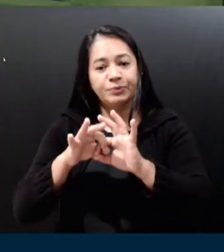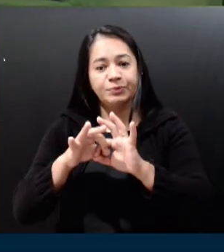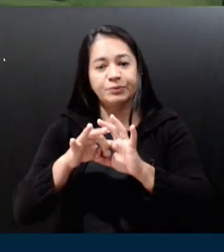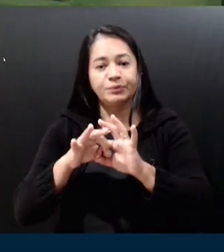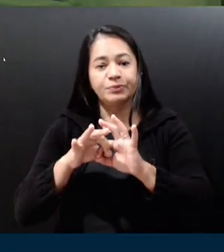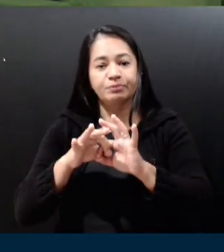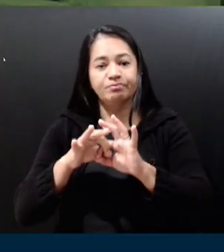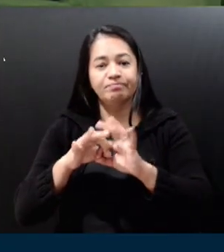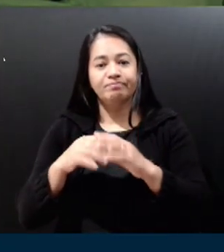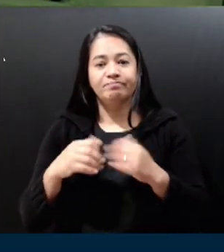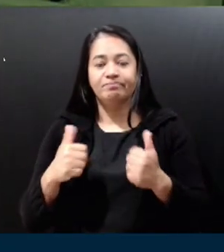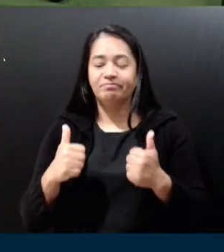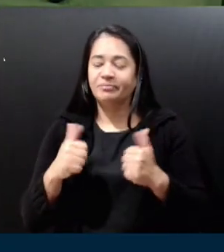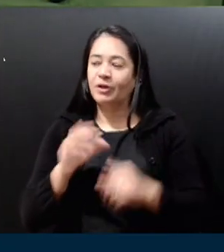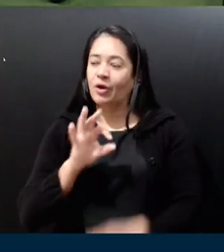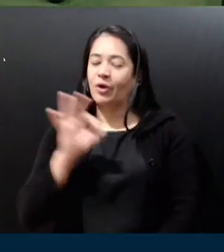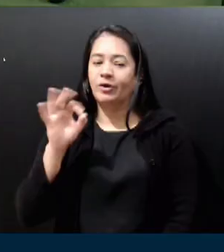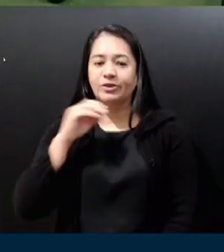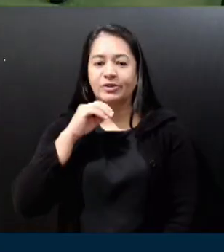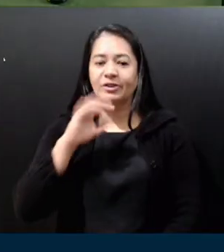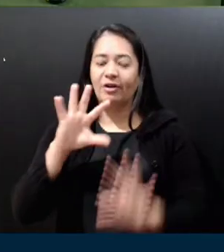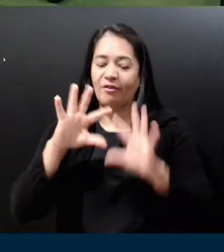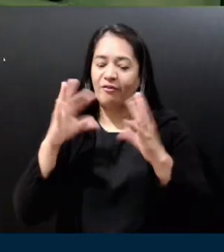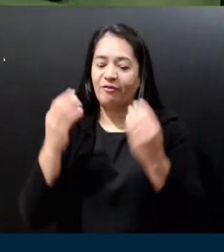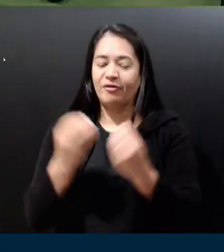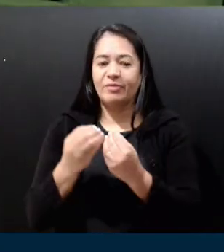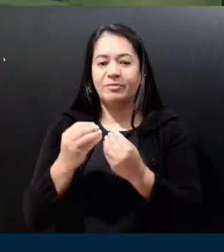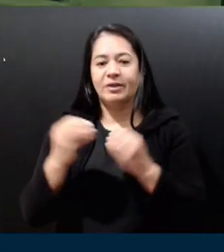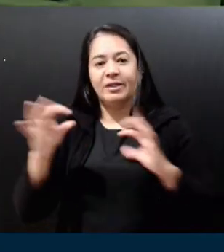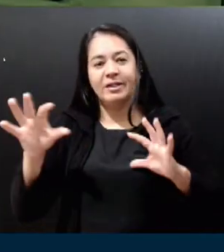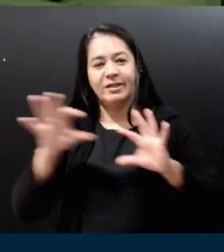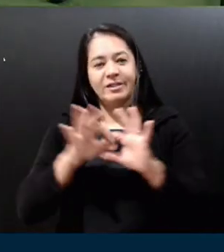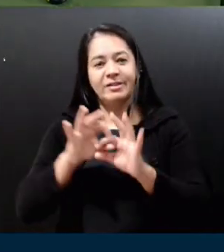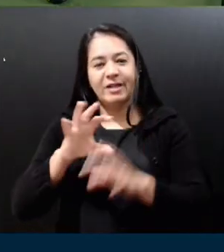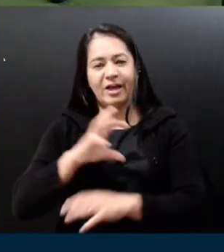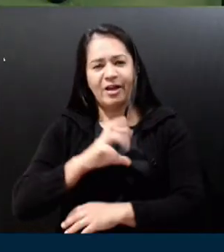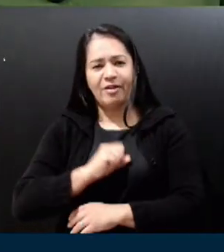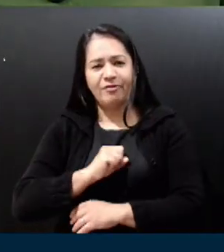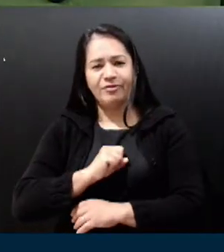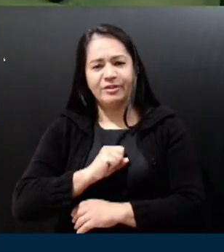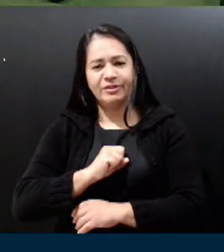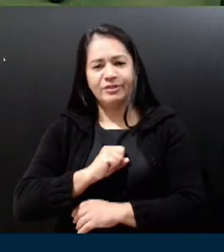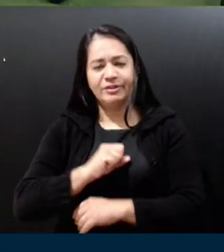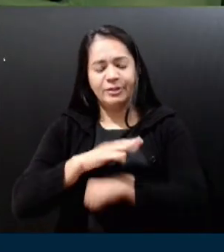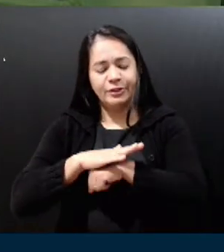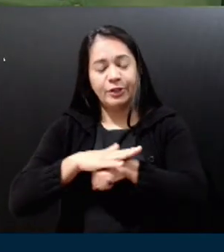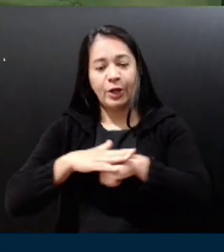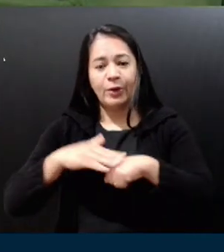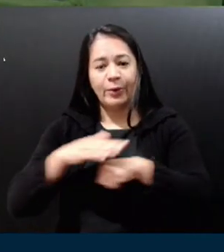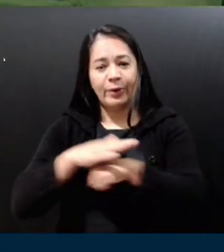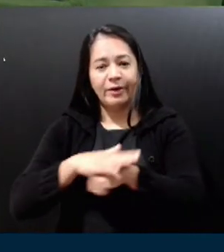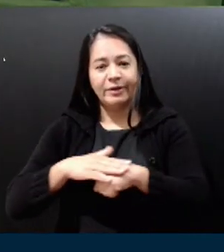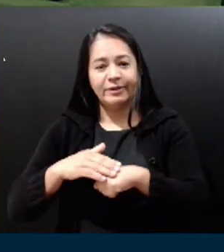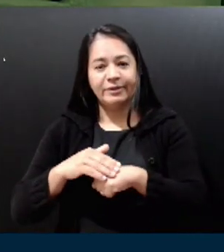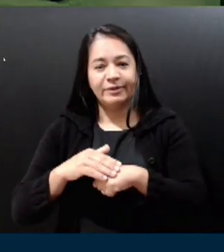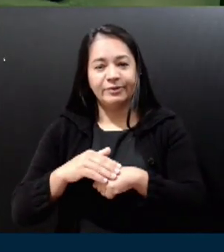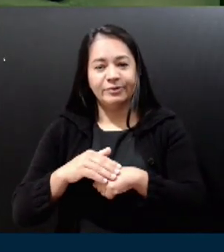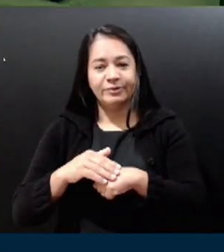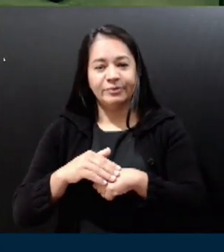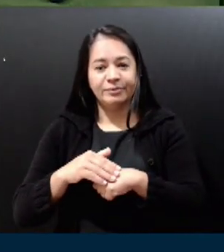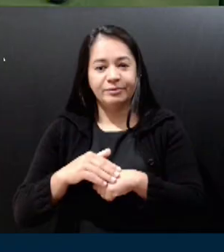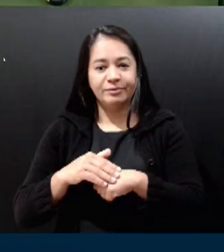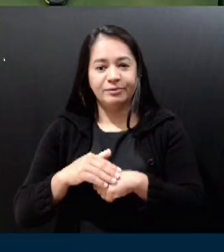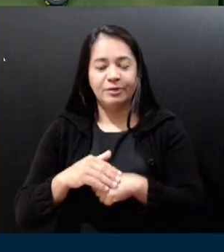Muito bem, famílias afetivas, né, afeto, carinho, né, acredito que